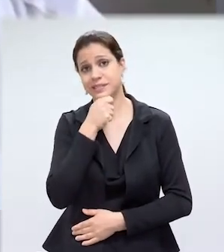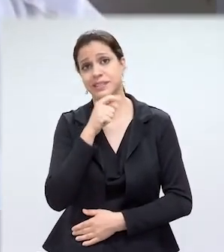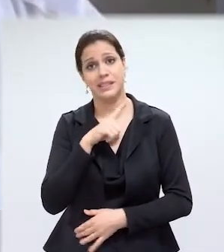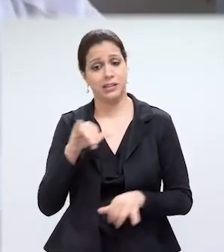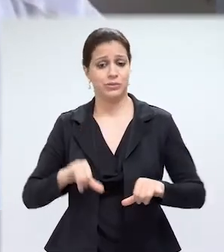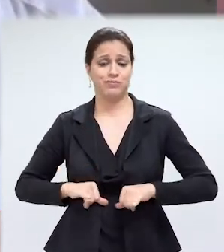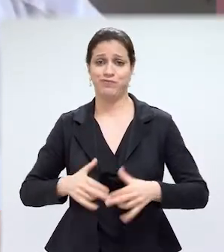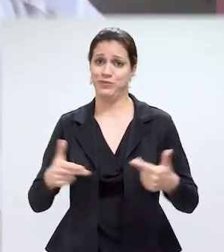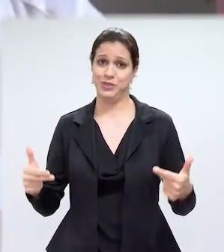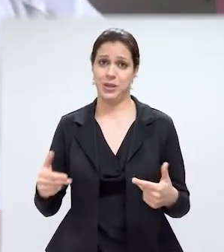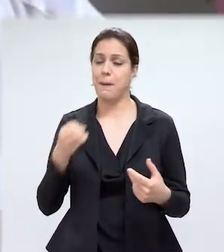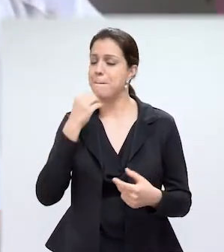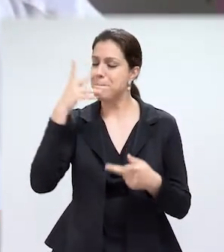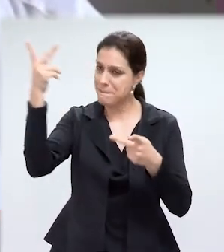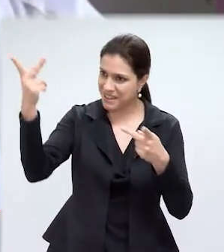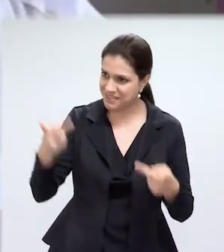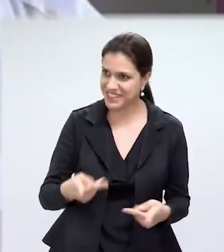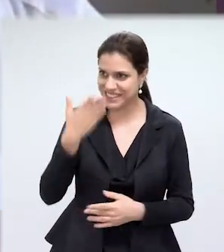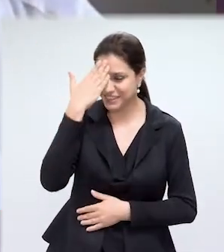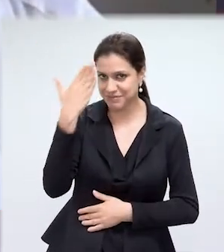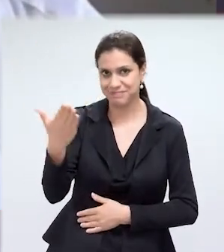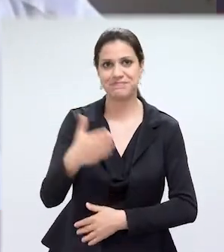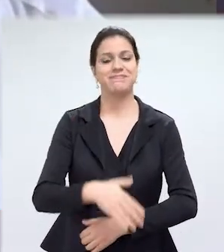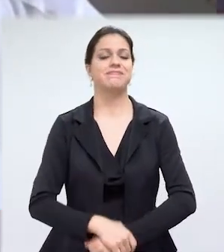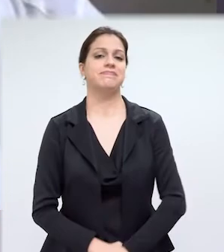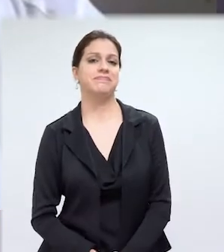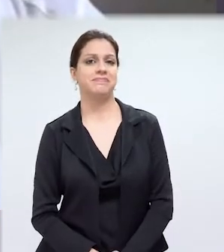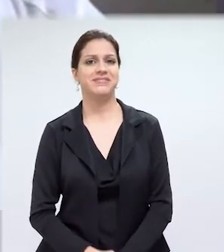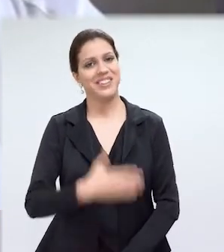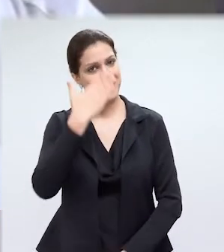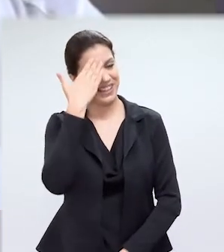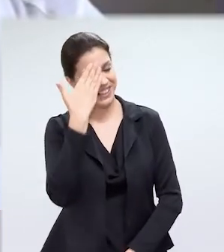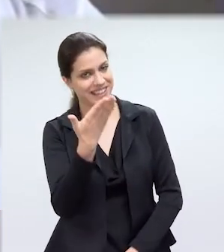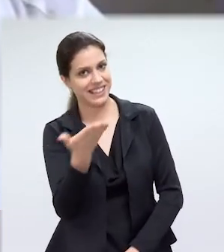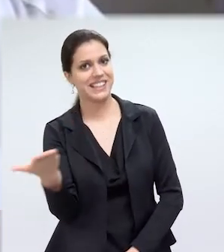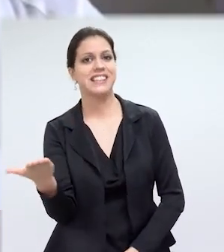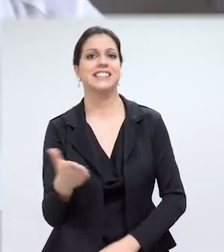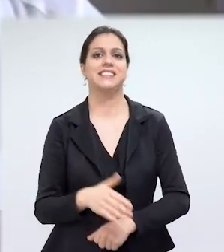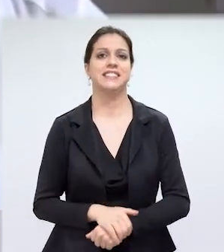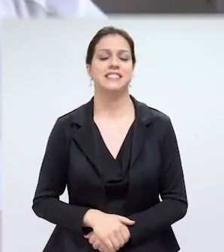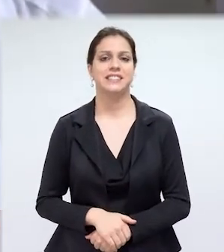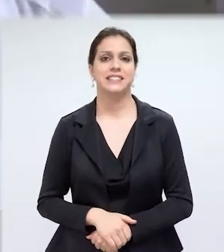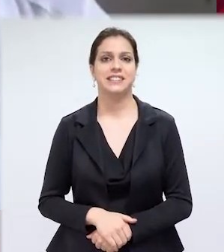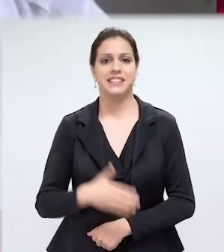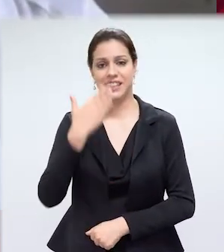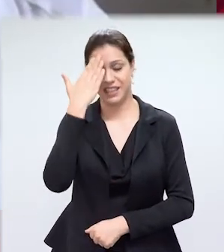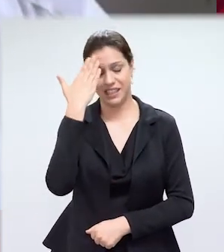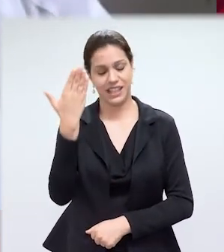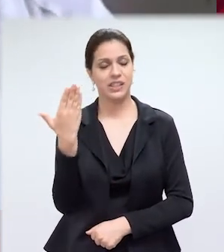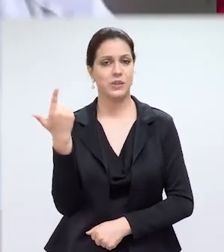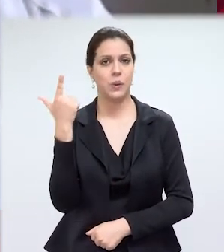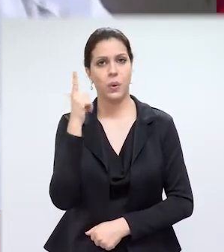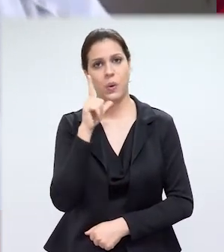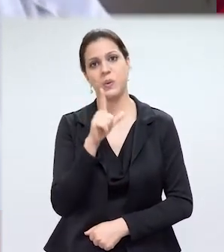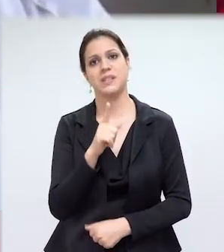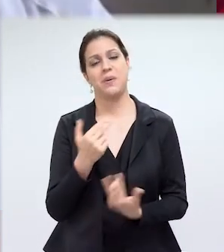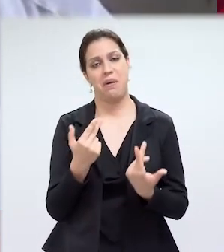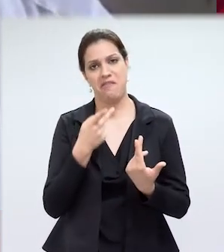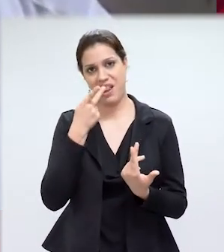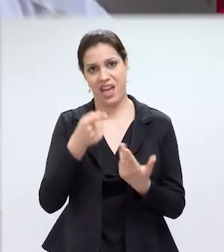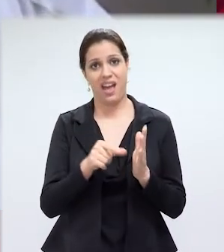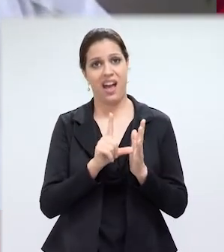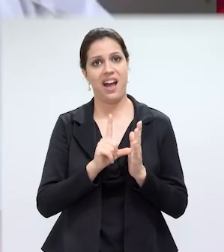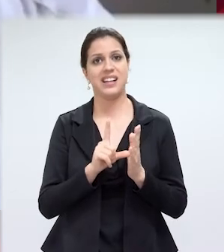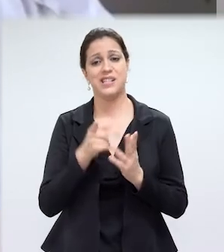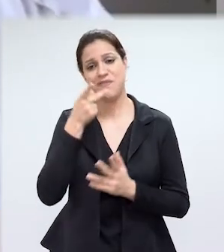nós estamos vivendo e ainda sofrendo as consequências. Seja sempre muito bem-vinda. Obrigada. Eu que agradeço, tá? Agradeço